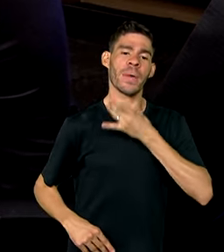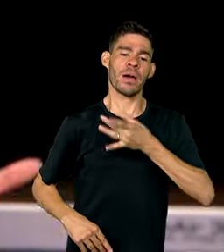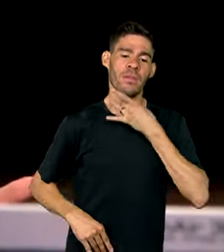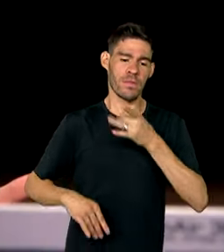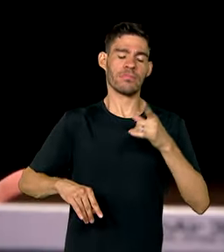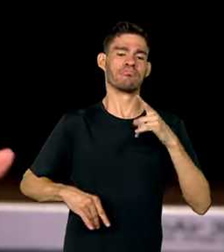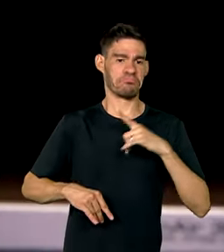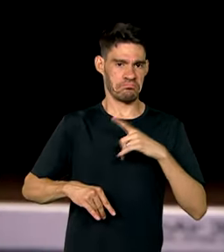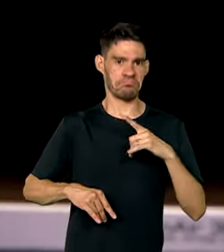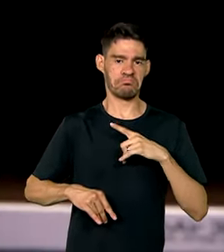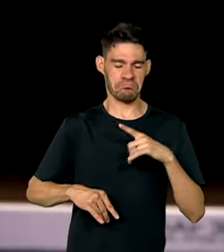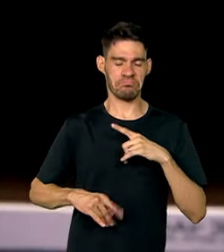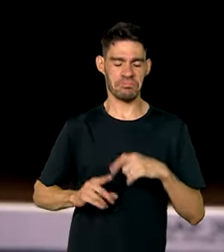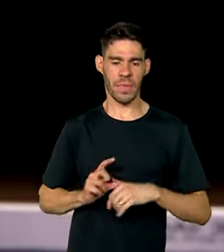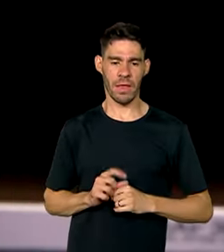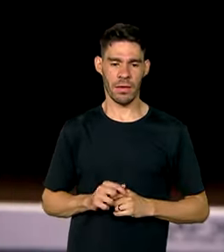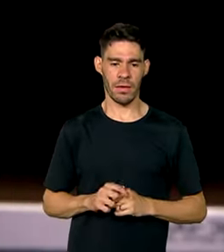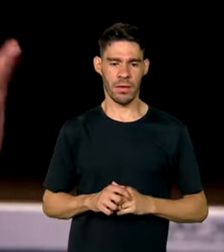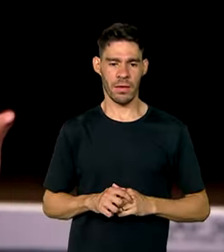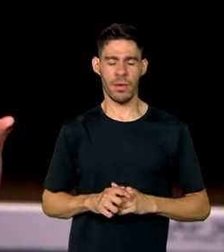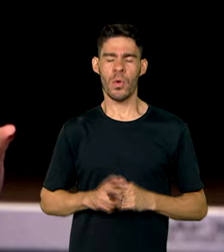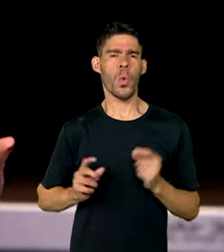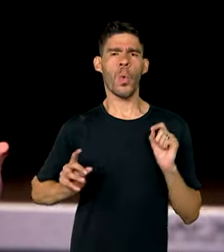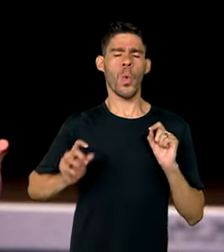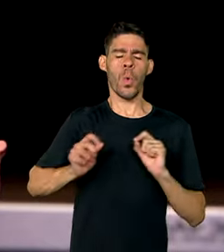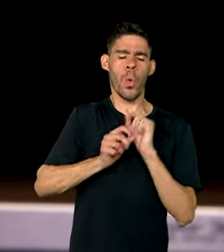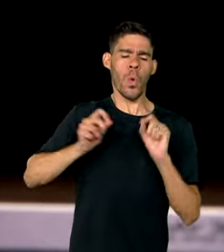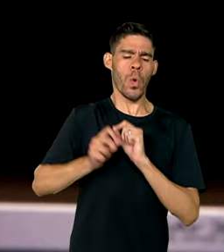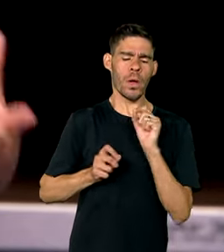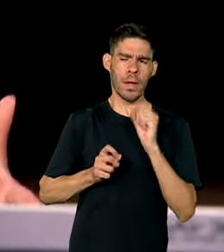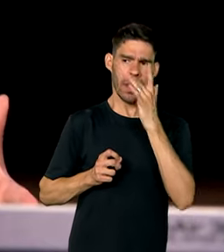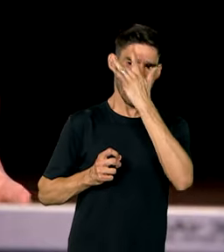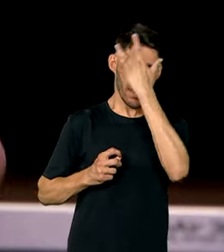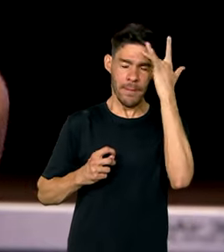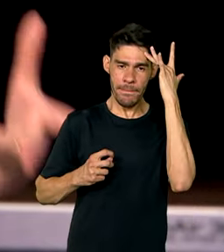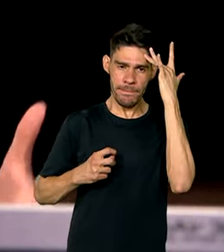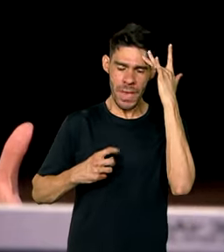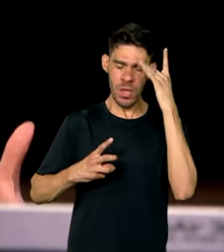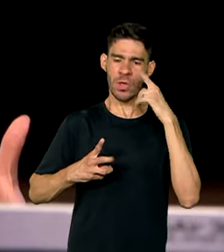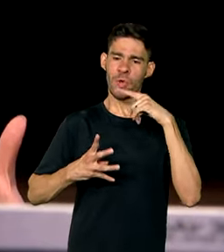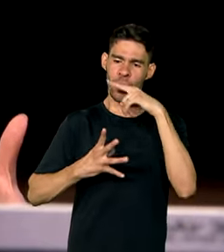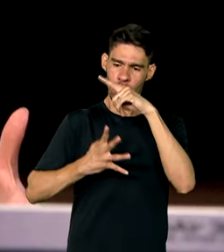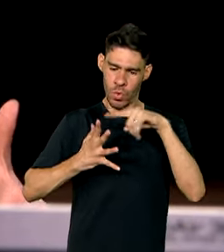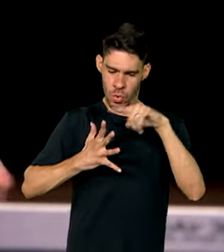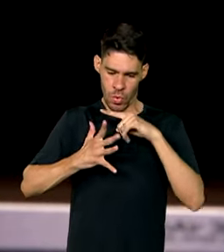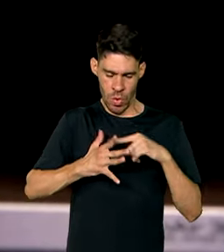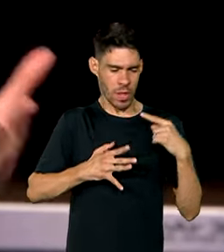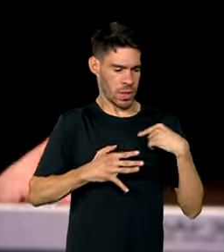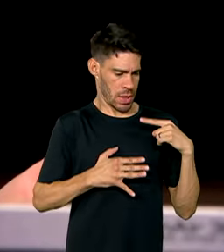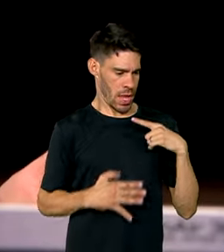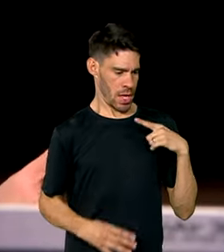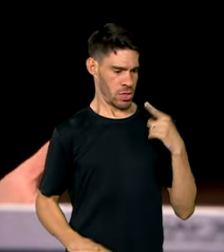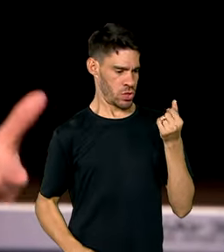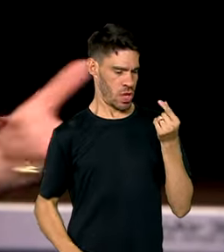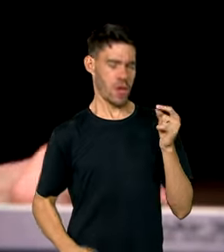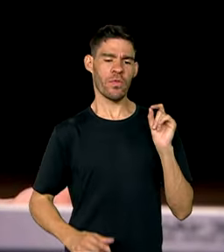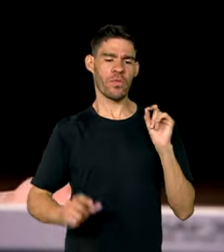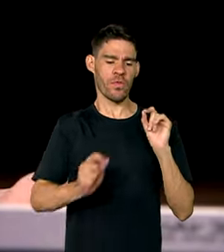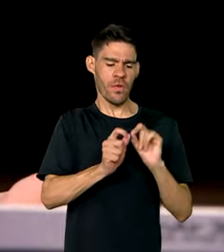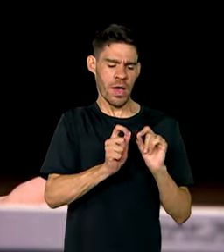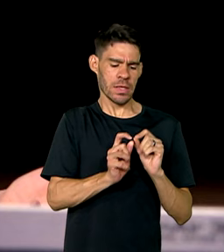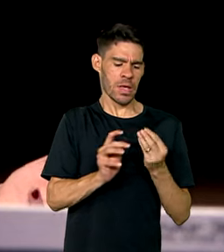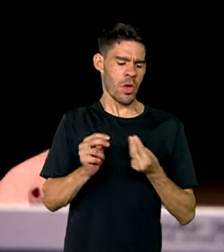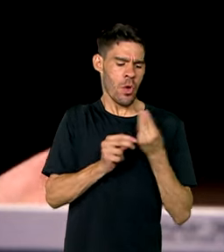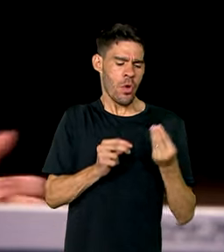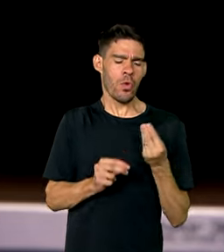aplicando golpes nas pessoas. Então, o que o apostador, né, a pessoa que tem o dinheiro lá, deve fazer? Como que ele